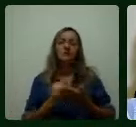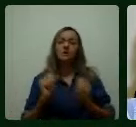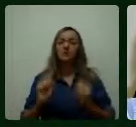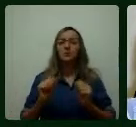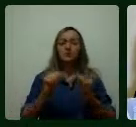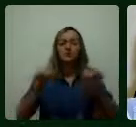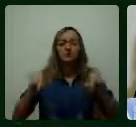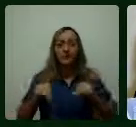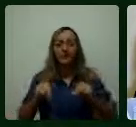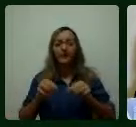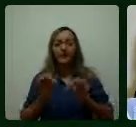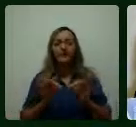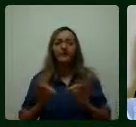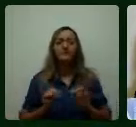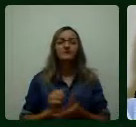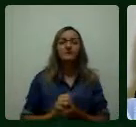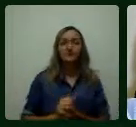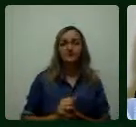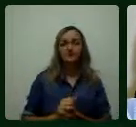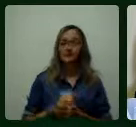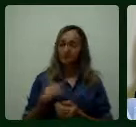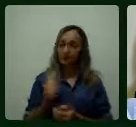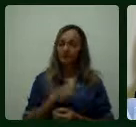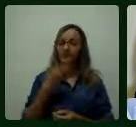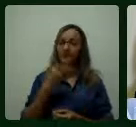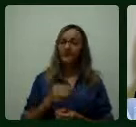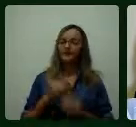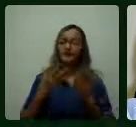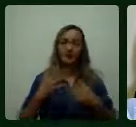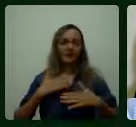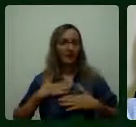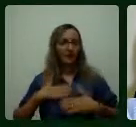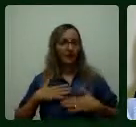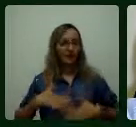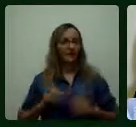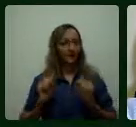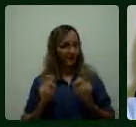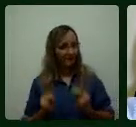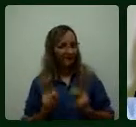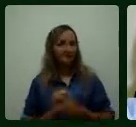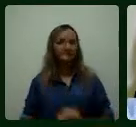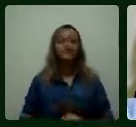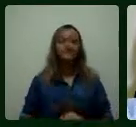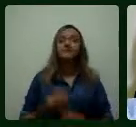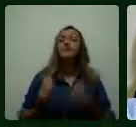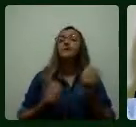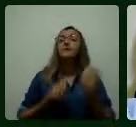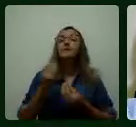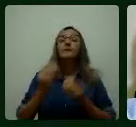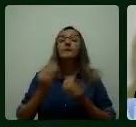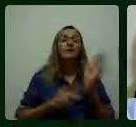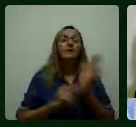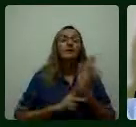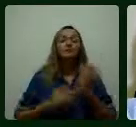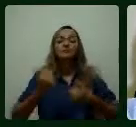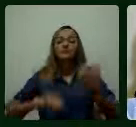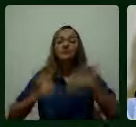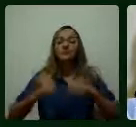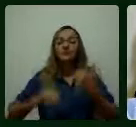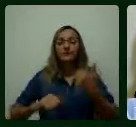ou ele é algo que é muito impossível? Então, isso vai ser levado em consideração. Criatividade e inovação, o impacto que ele tem, né, o valor